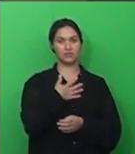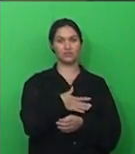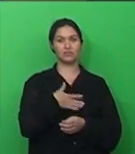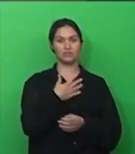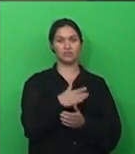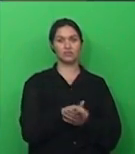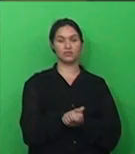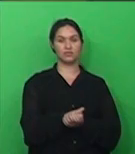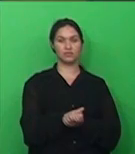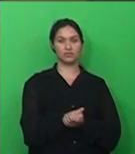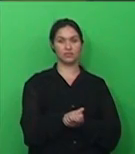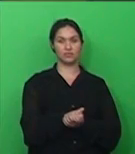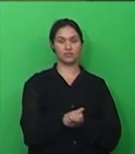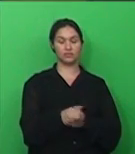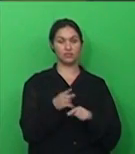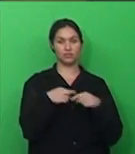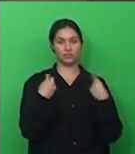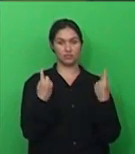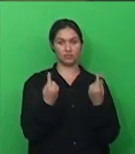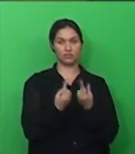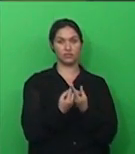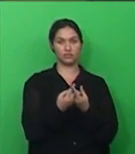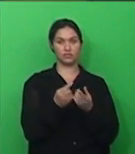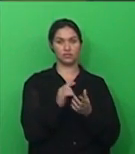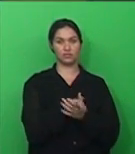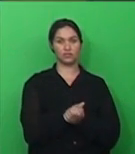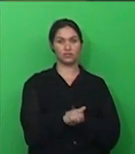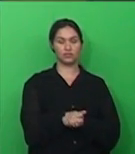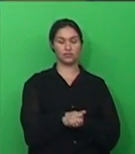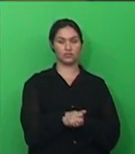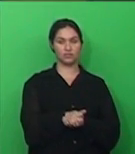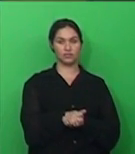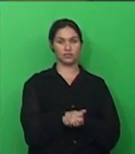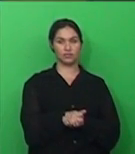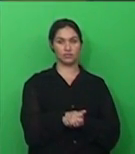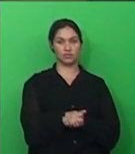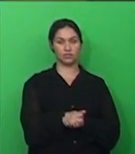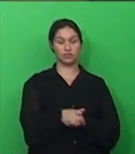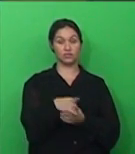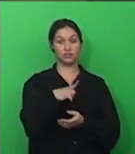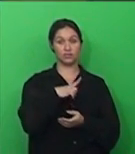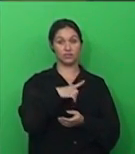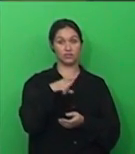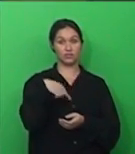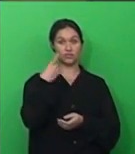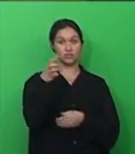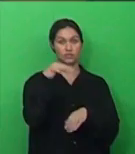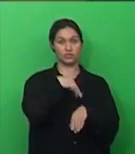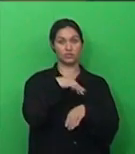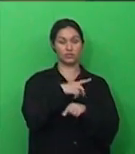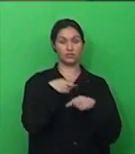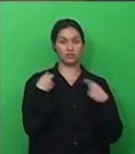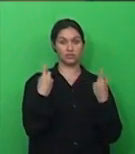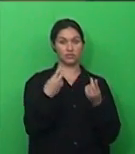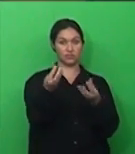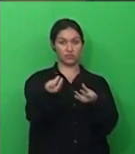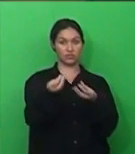Revirado. Em outro momento já ganhamos também uma moção de aplauso aqui, sempre é muito